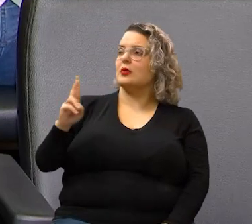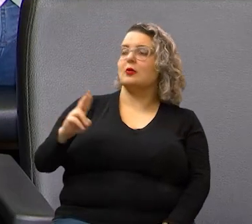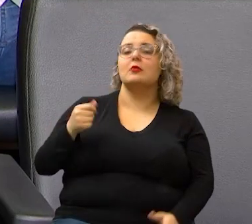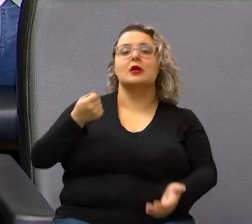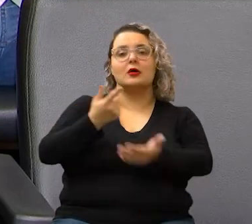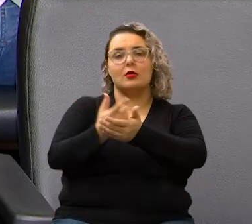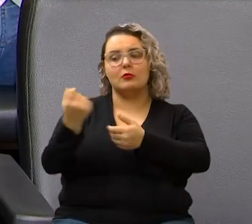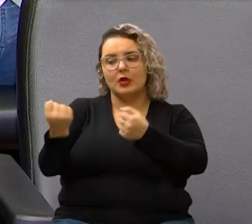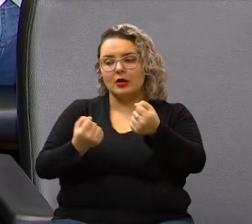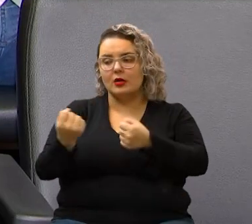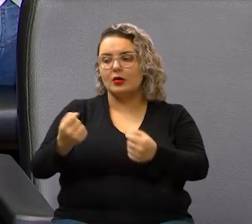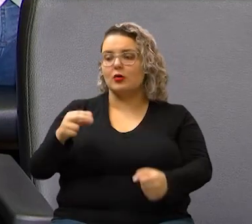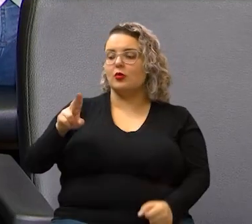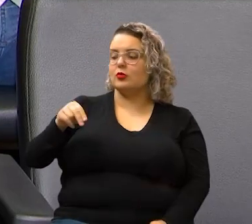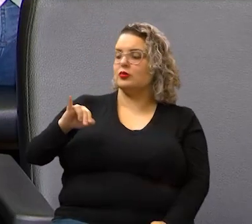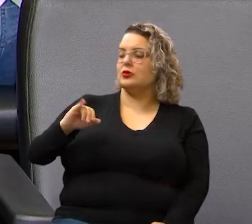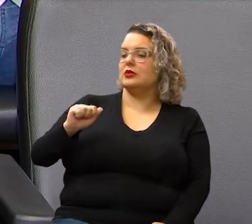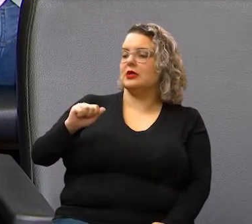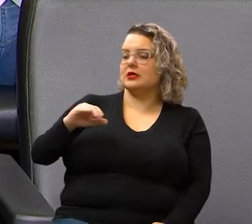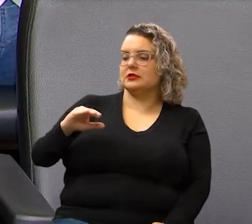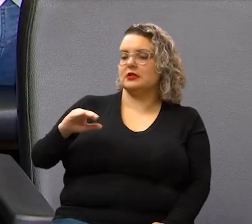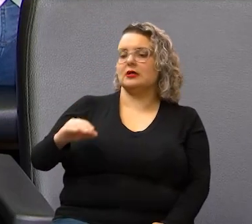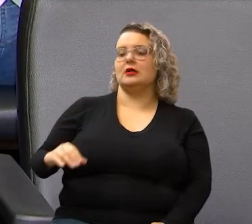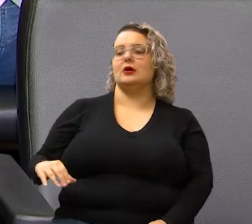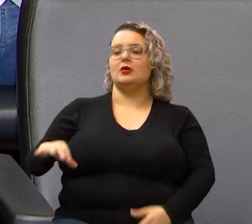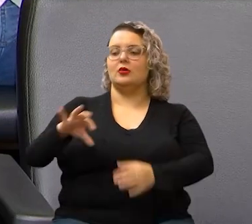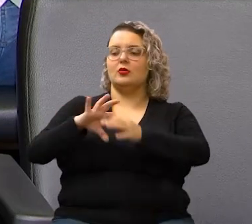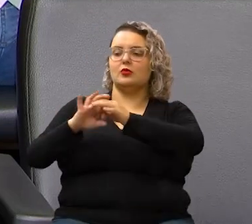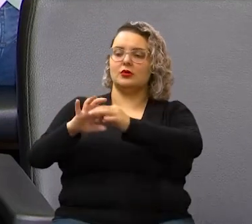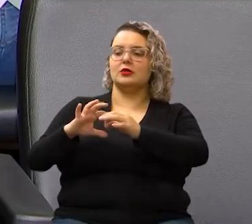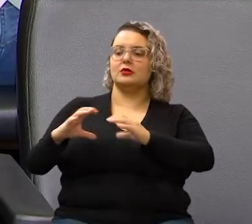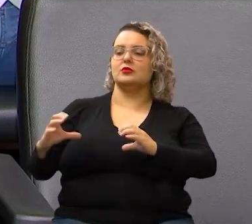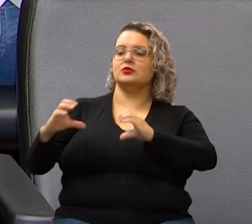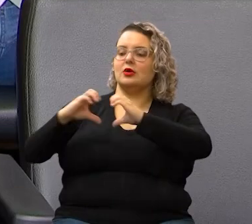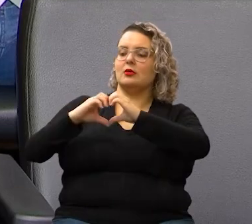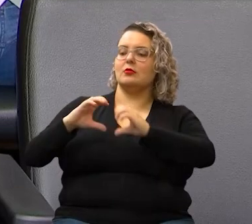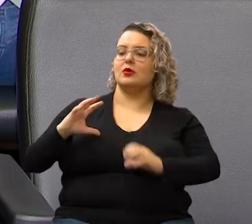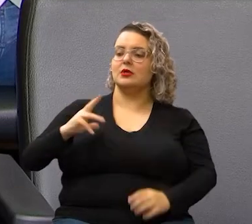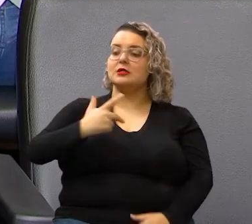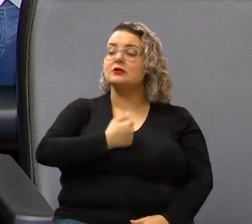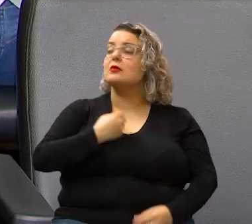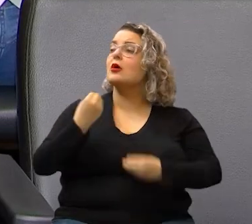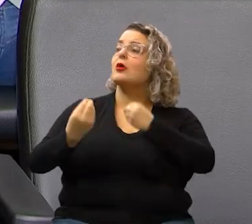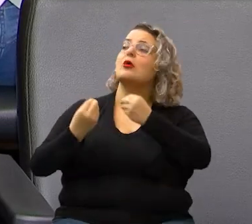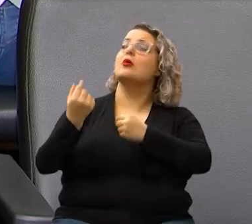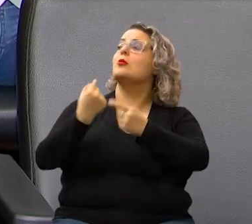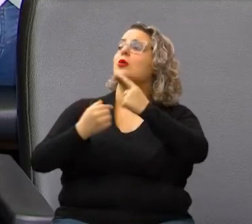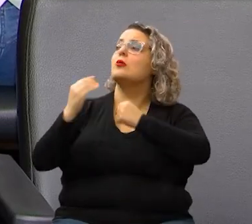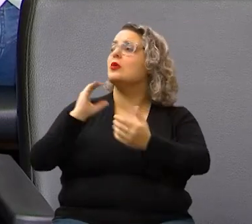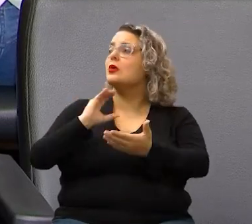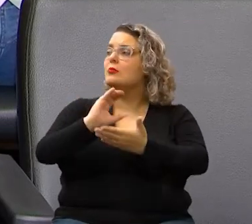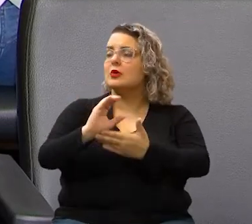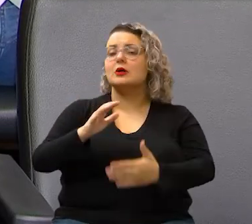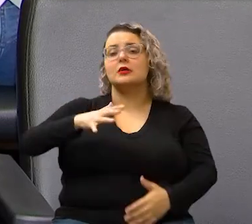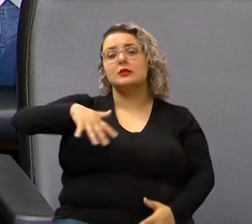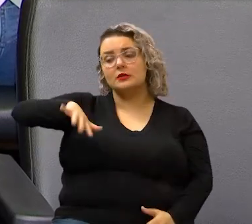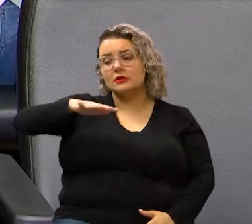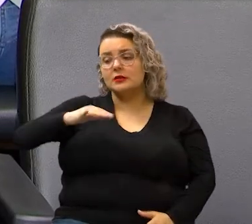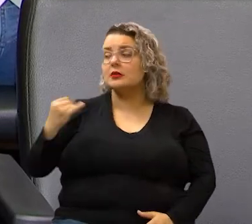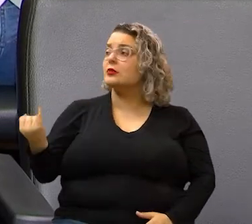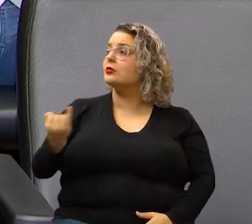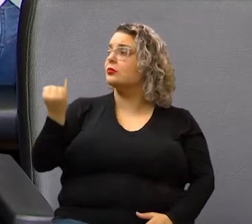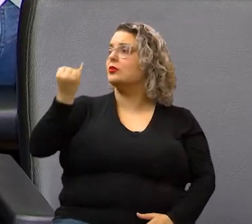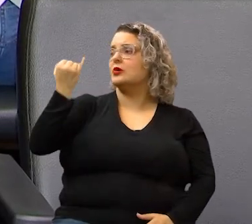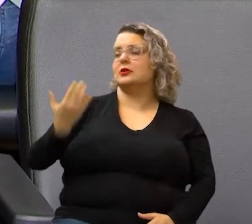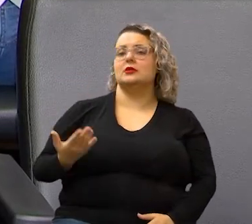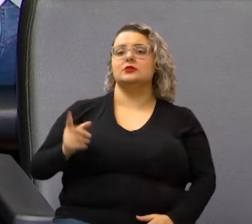para aquisição de veículos para a Uniasec, a União de Amor, Ajuda e Salvação. Como que foi essa destinação também para essa